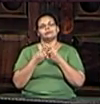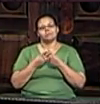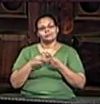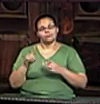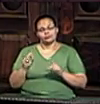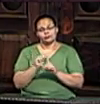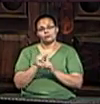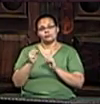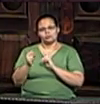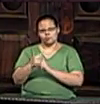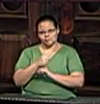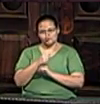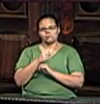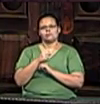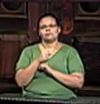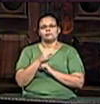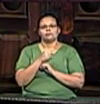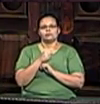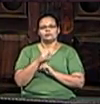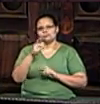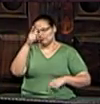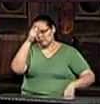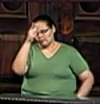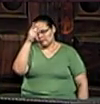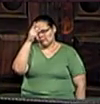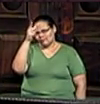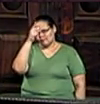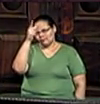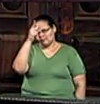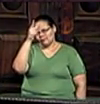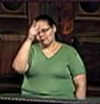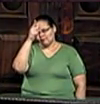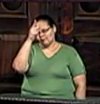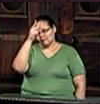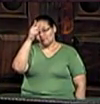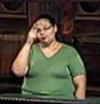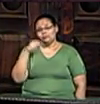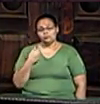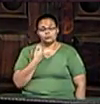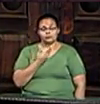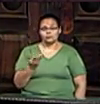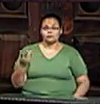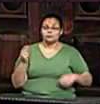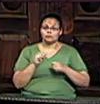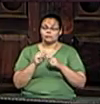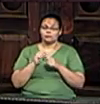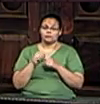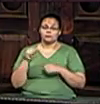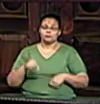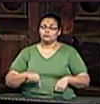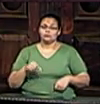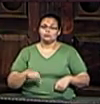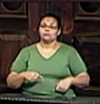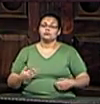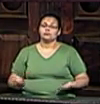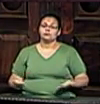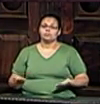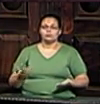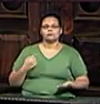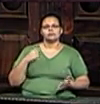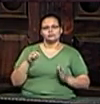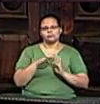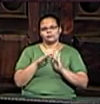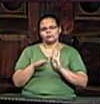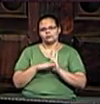relação à sociedade alemã. E é isso aqui que nós estamos fazendo aqui, ó.